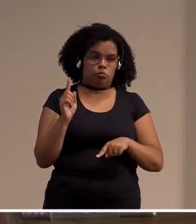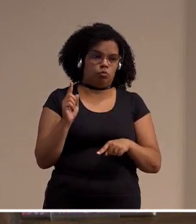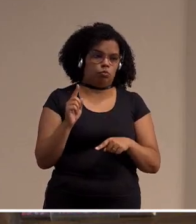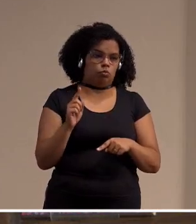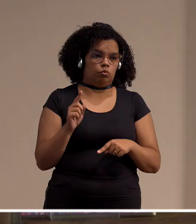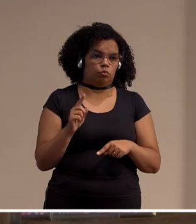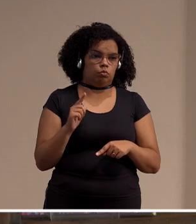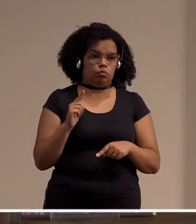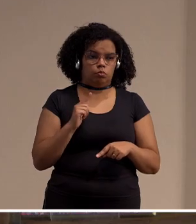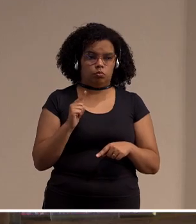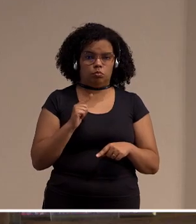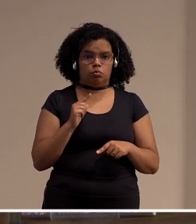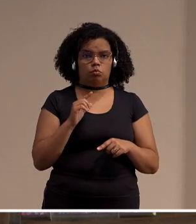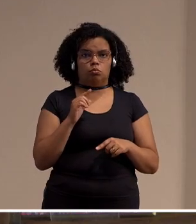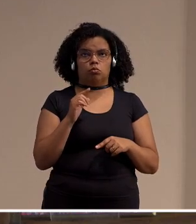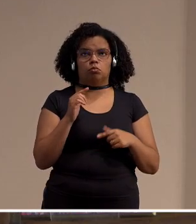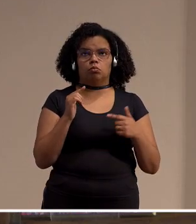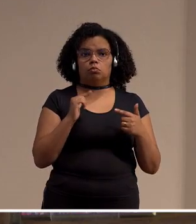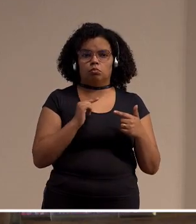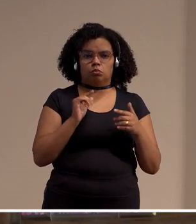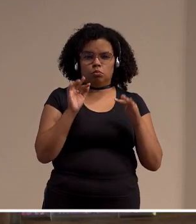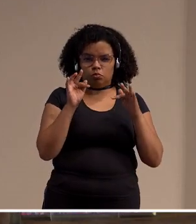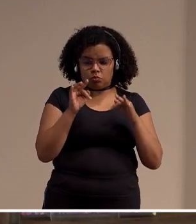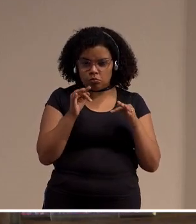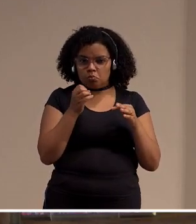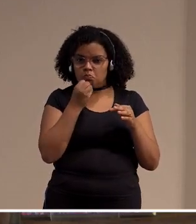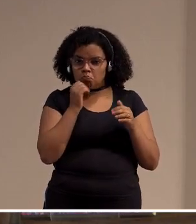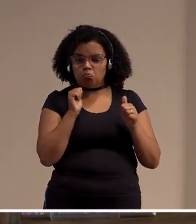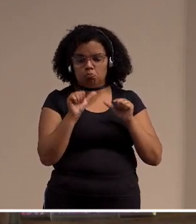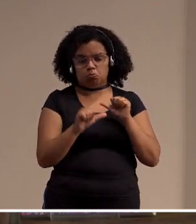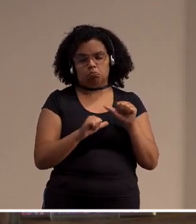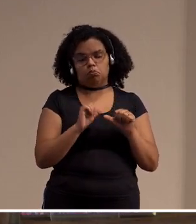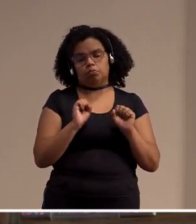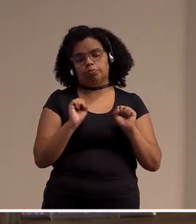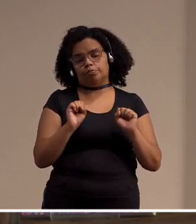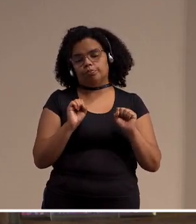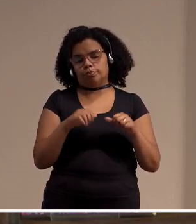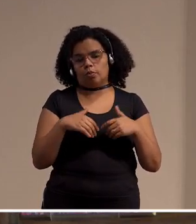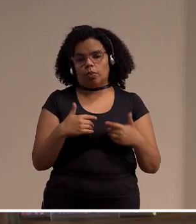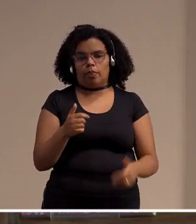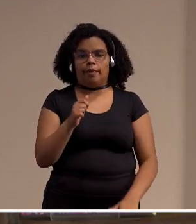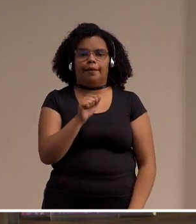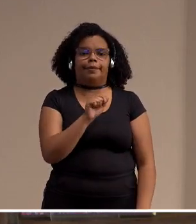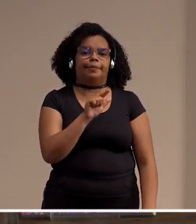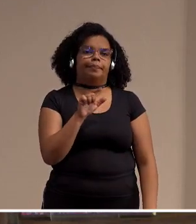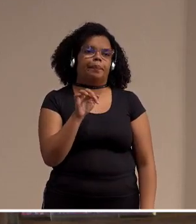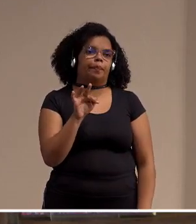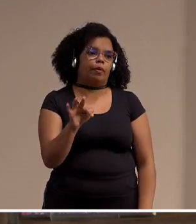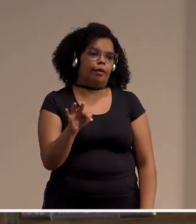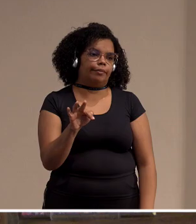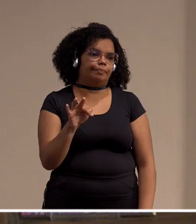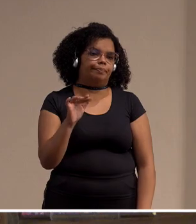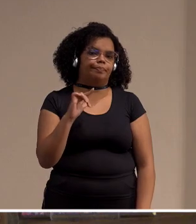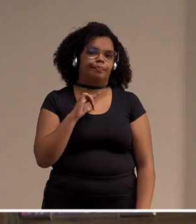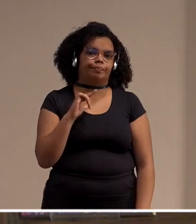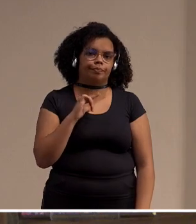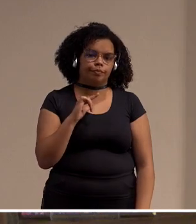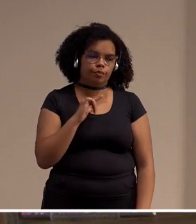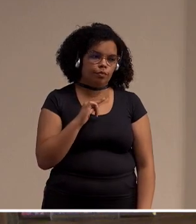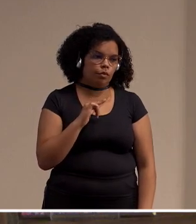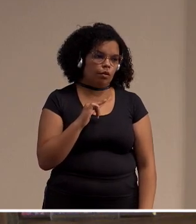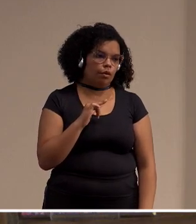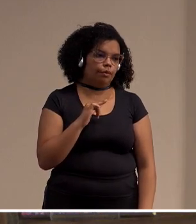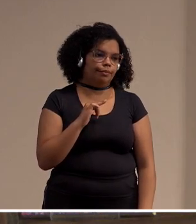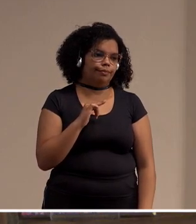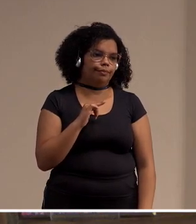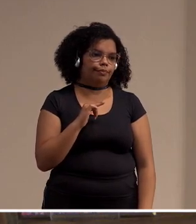Tem uma luz no fim do túnel. No teu caso, tu usa o Aleph, você usa o Aleph, no caso. No caso